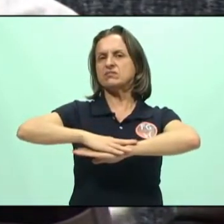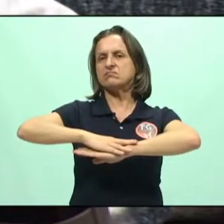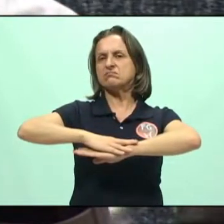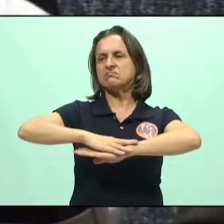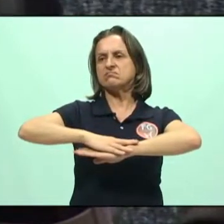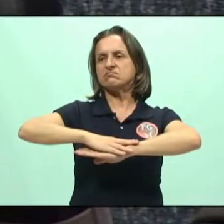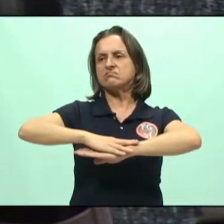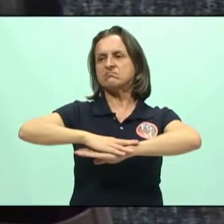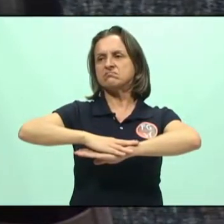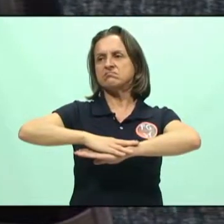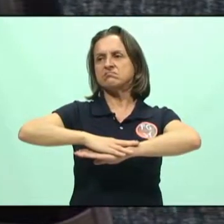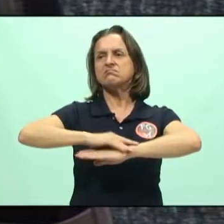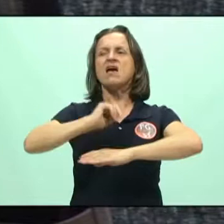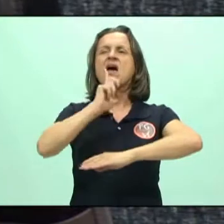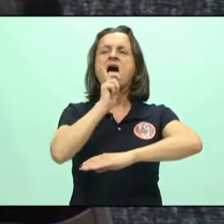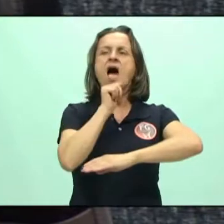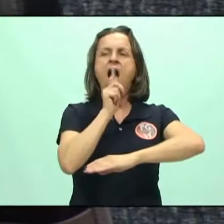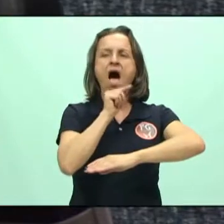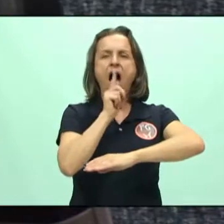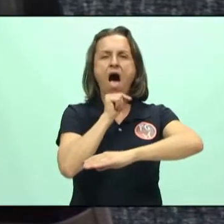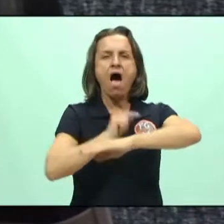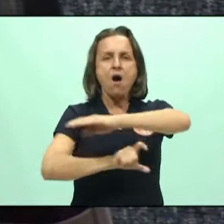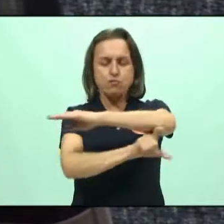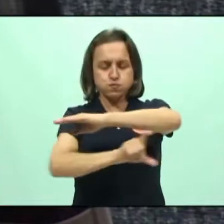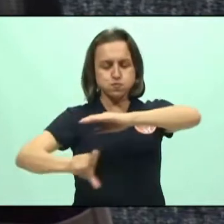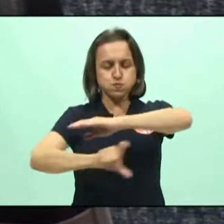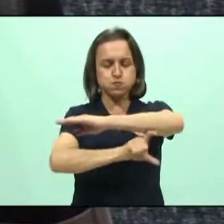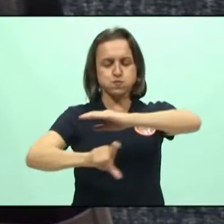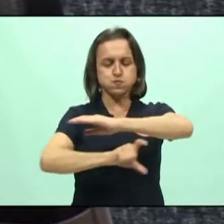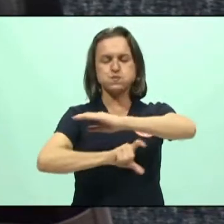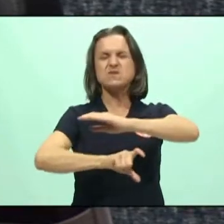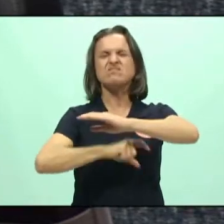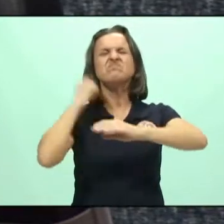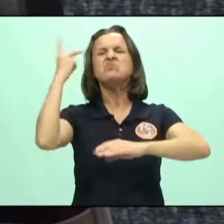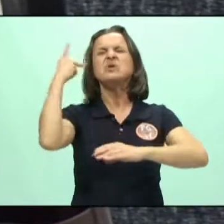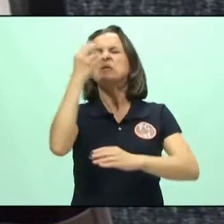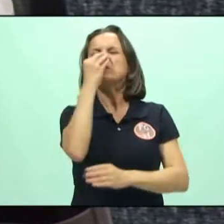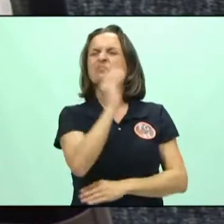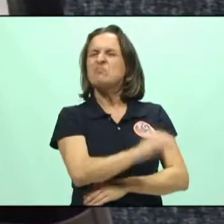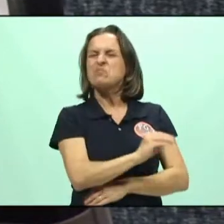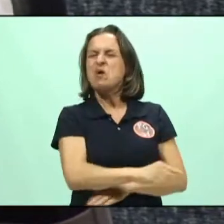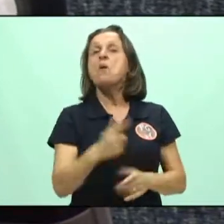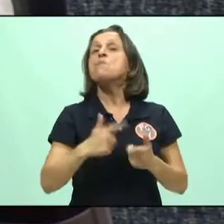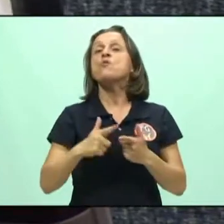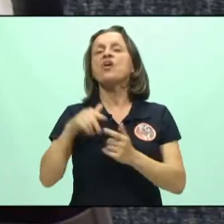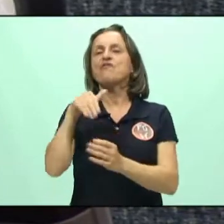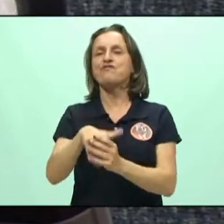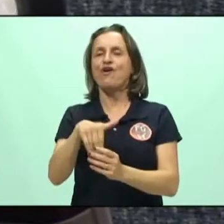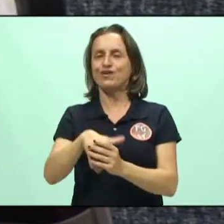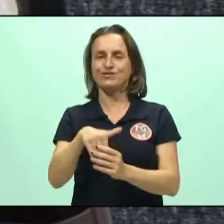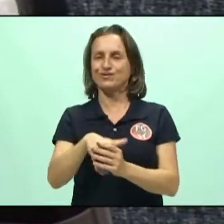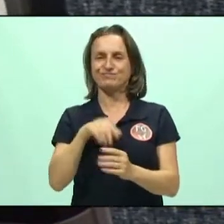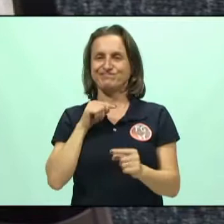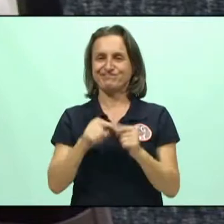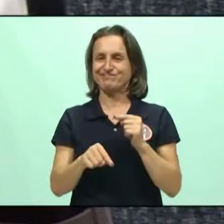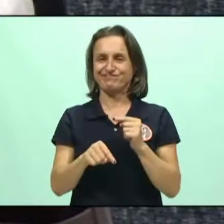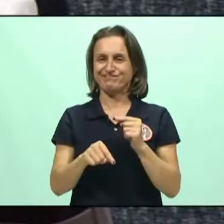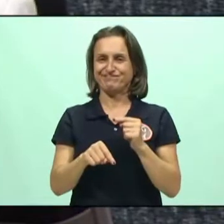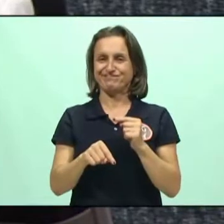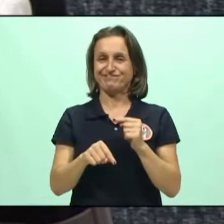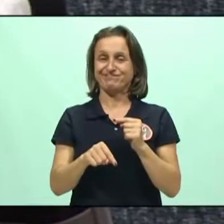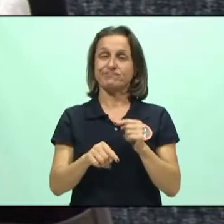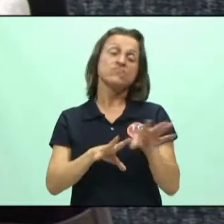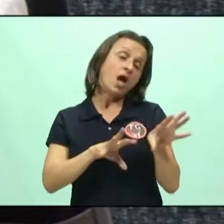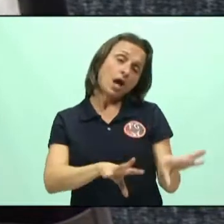o que o volei fez em Itajaí é exatamente isso deixar de vestir saneamento por não dar